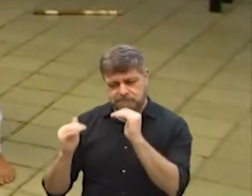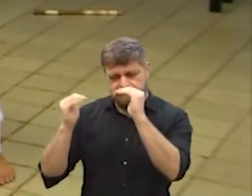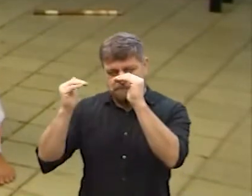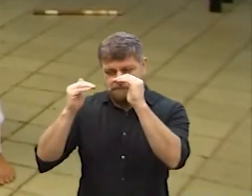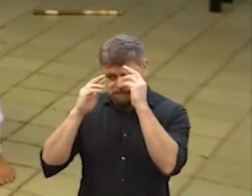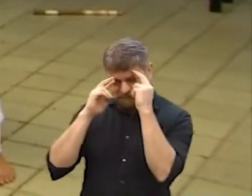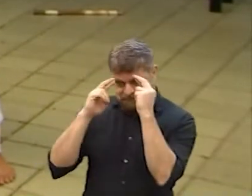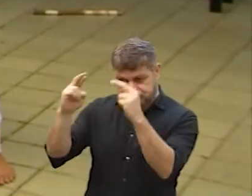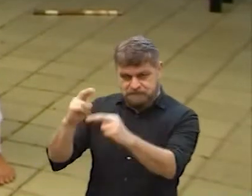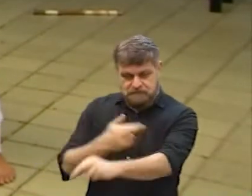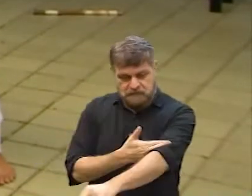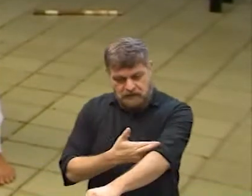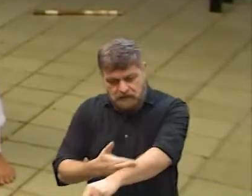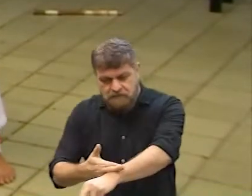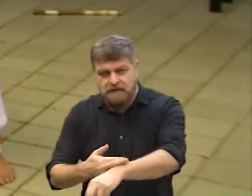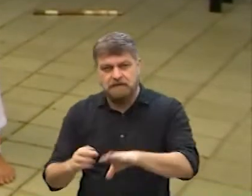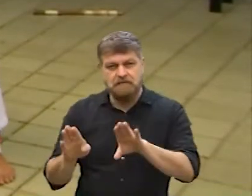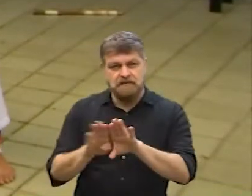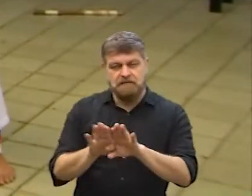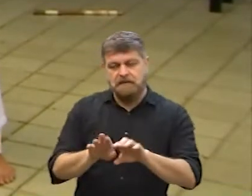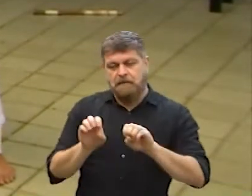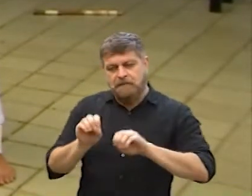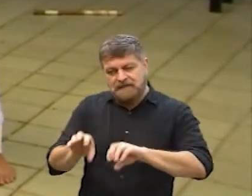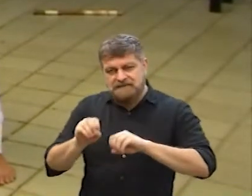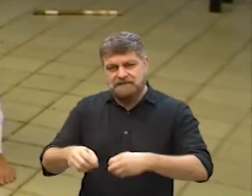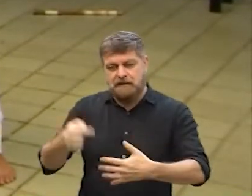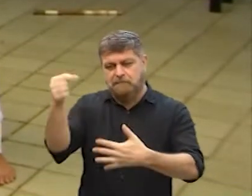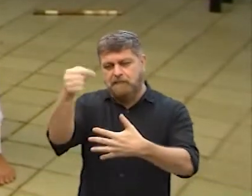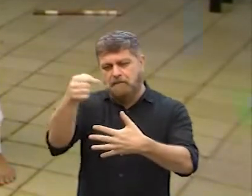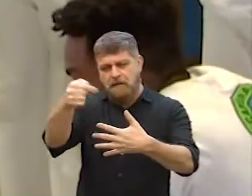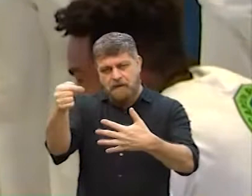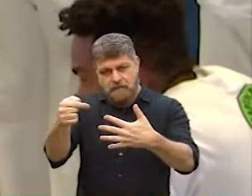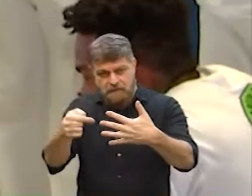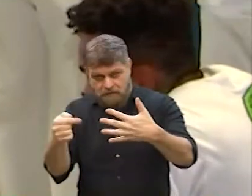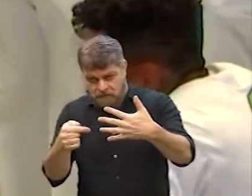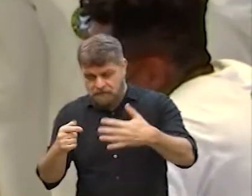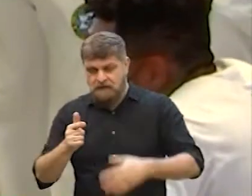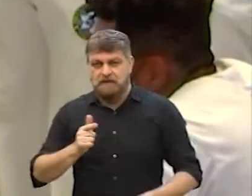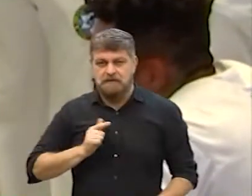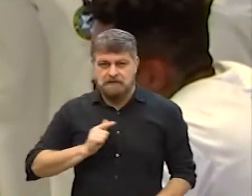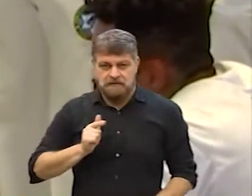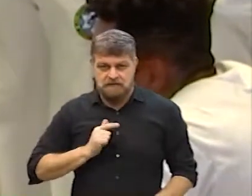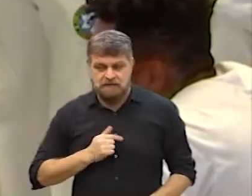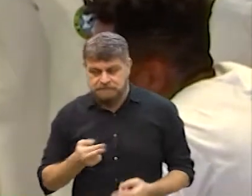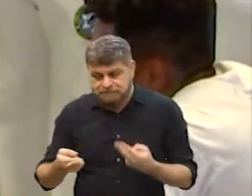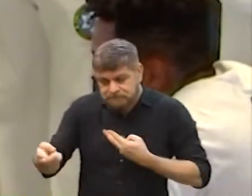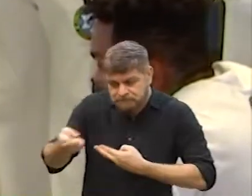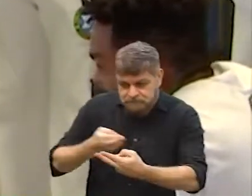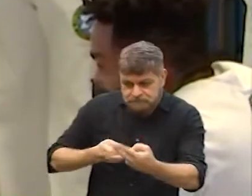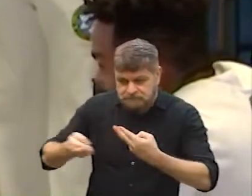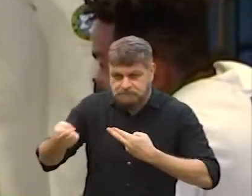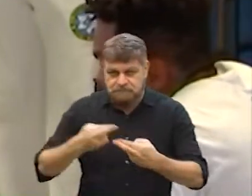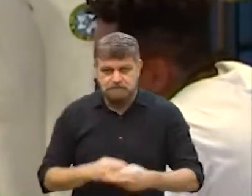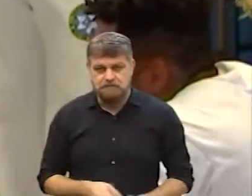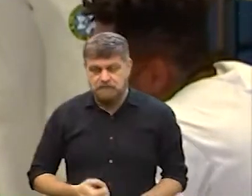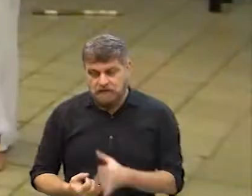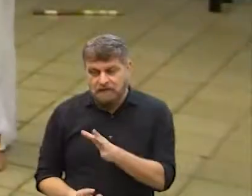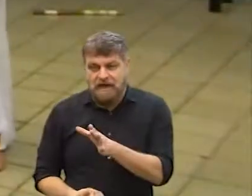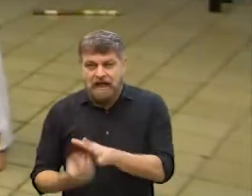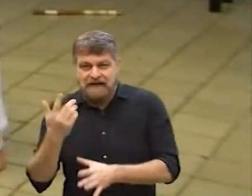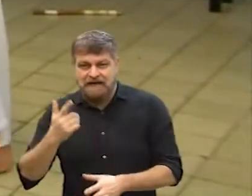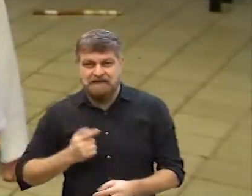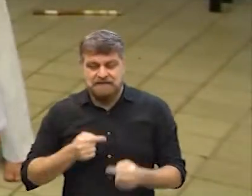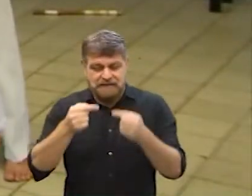você ensina respeito, enfim, você tem uma gama ali de relações que são estabelecidas